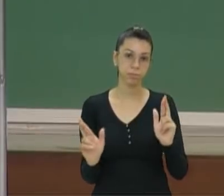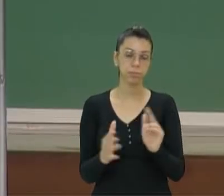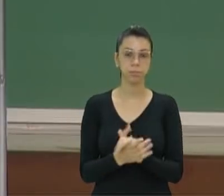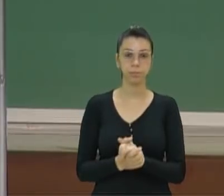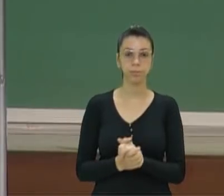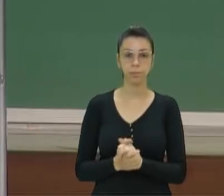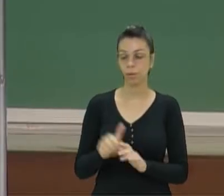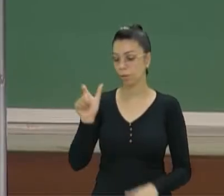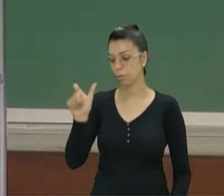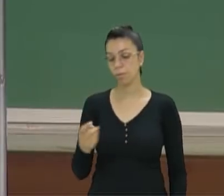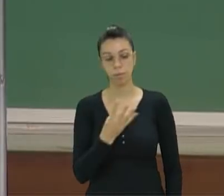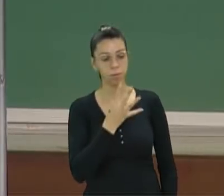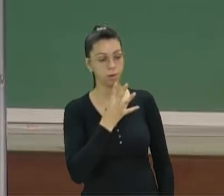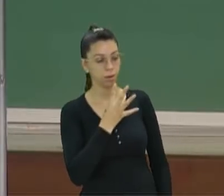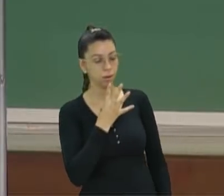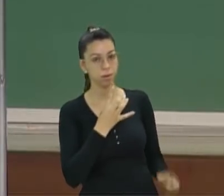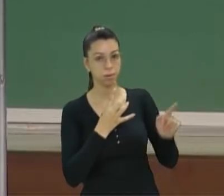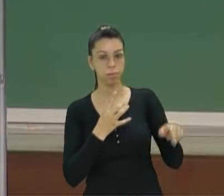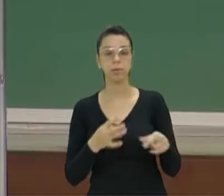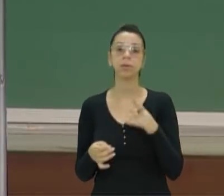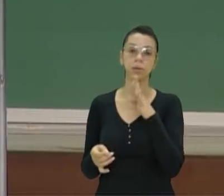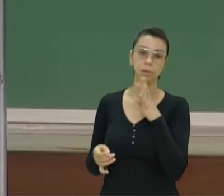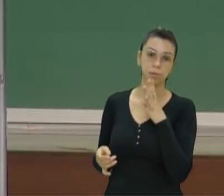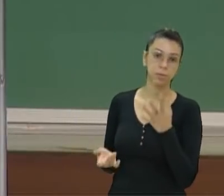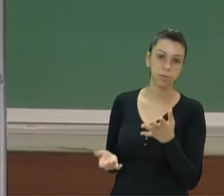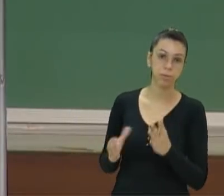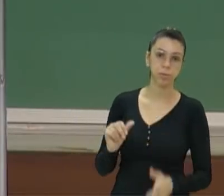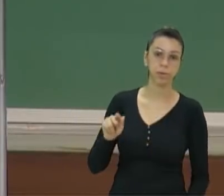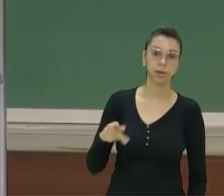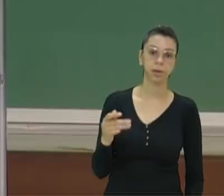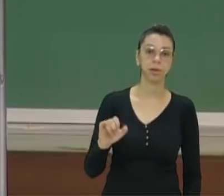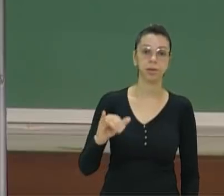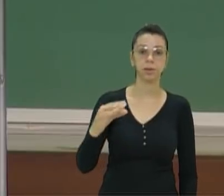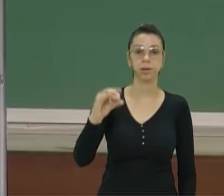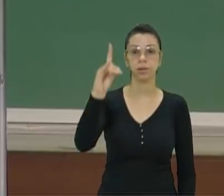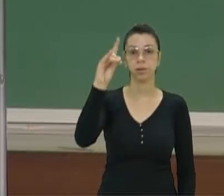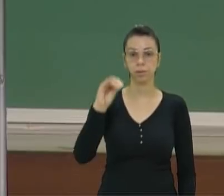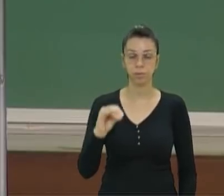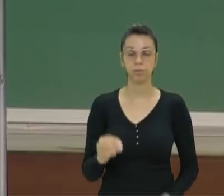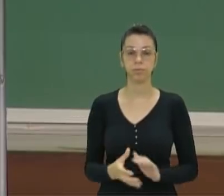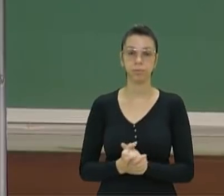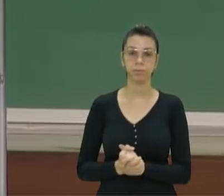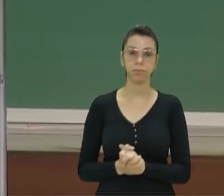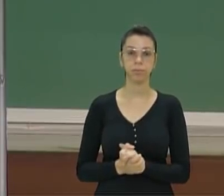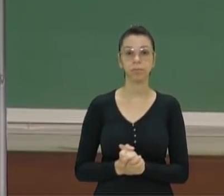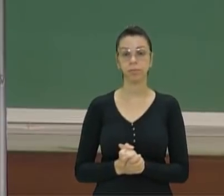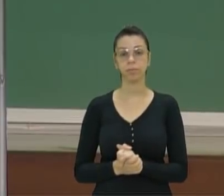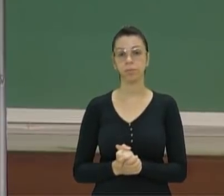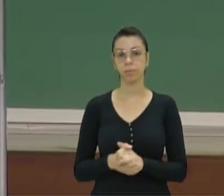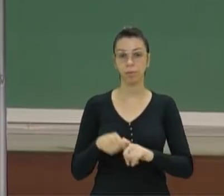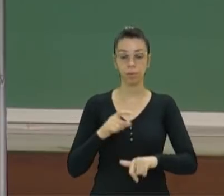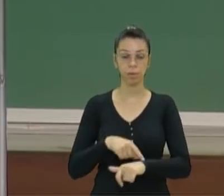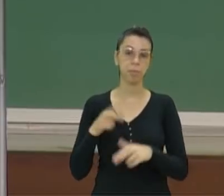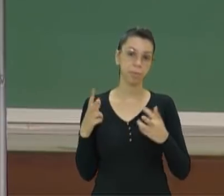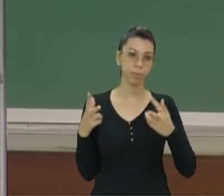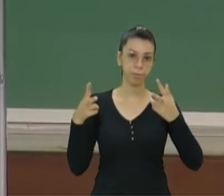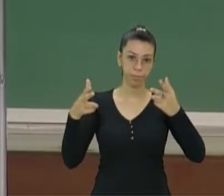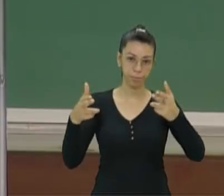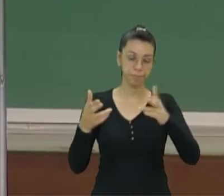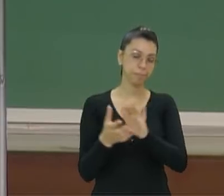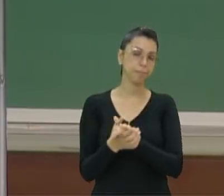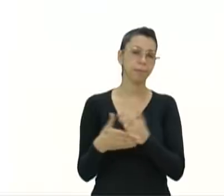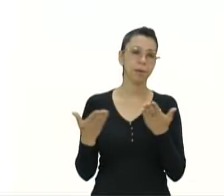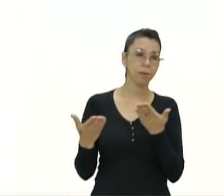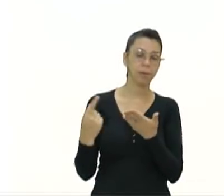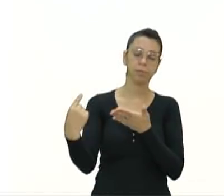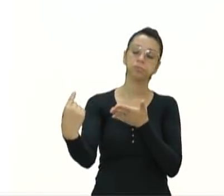um conhece e o outro é conhecido, né? Quando falamos de duas pessoas, os dois fazem isso ao mesmo tempo. Então, vamos lá. Faça essa